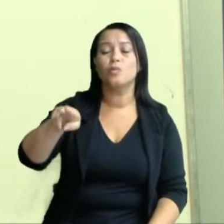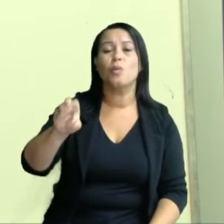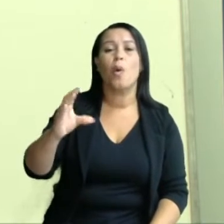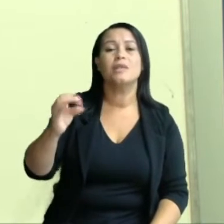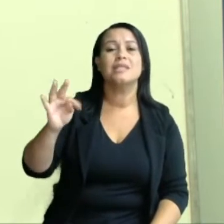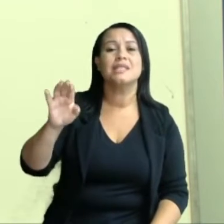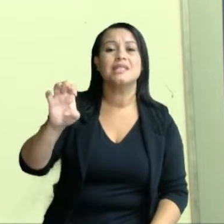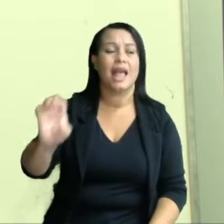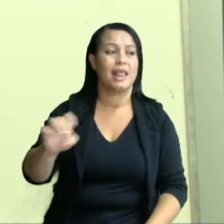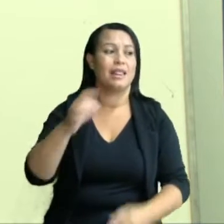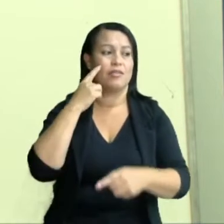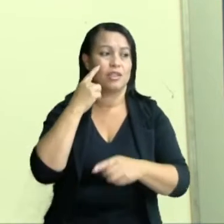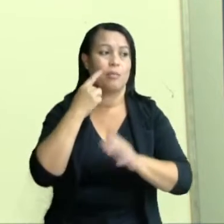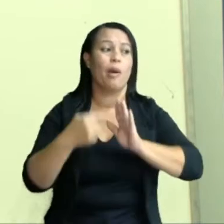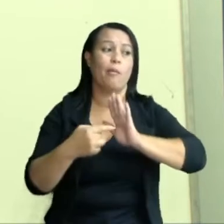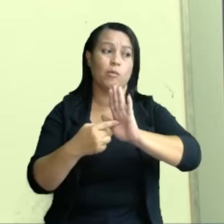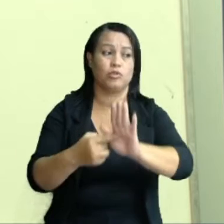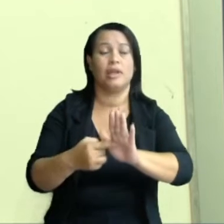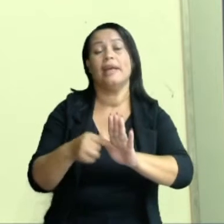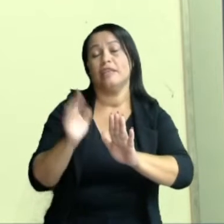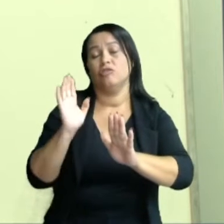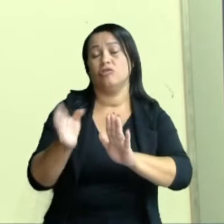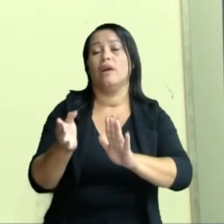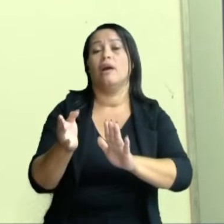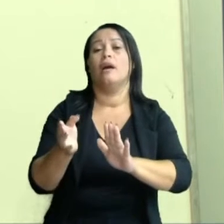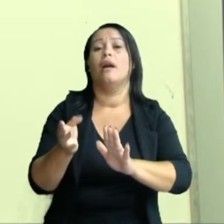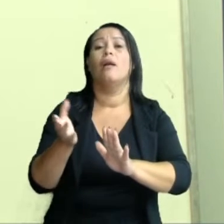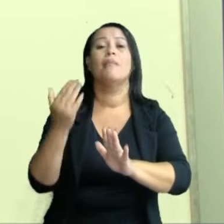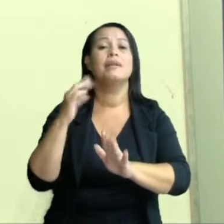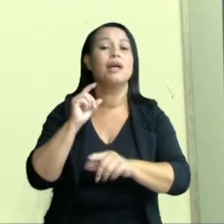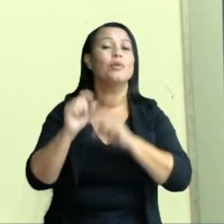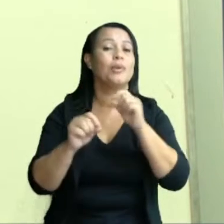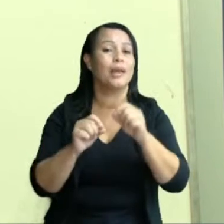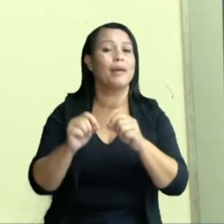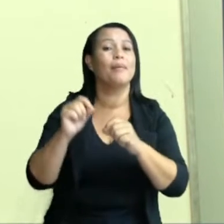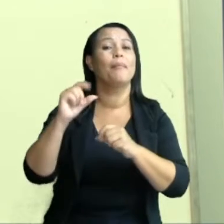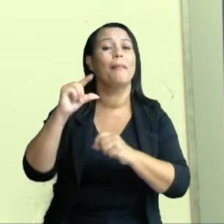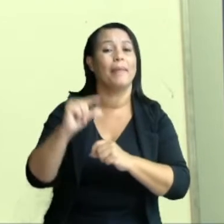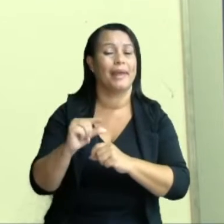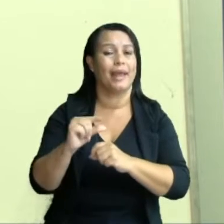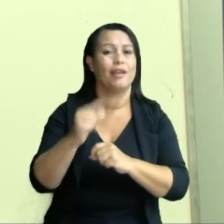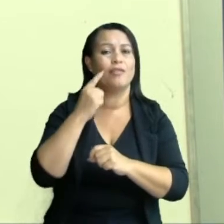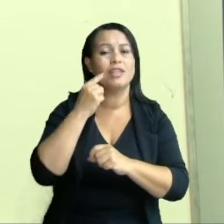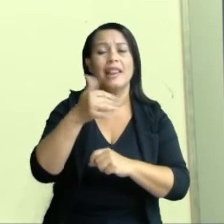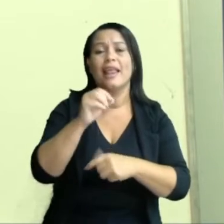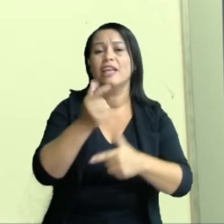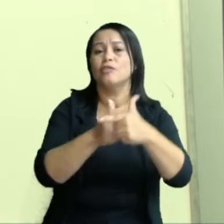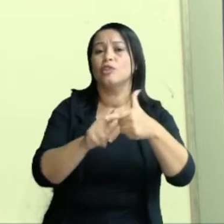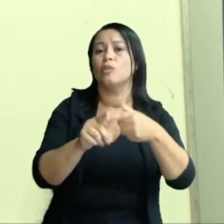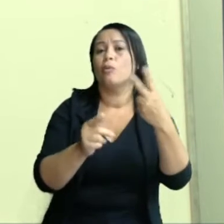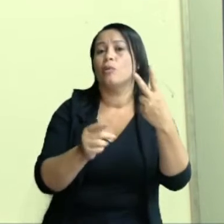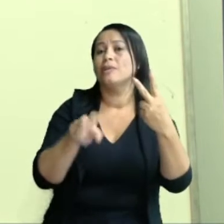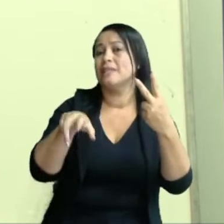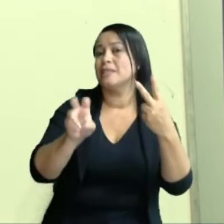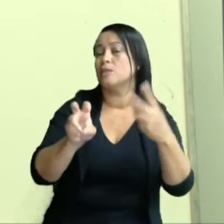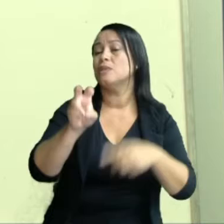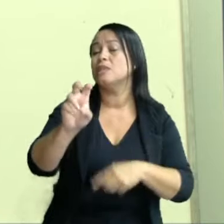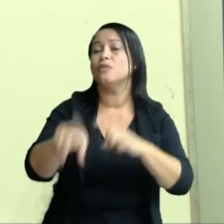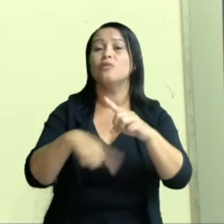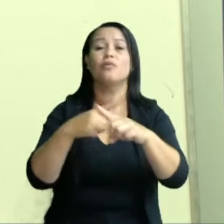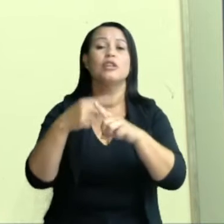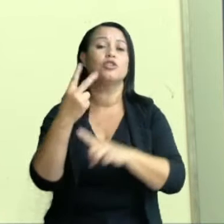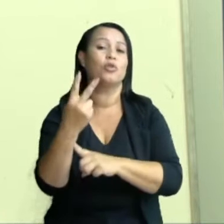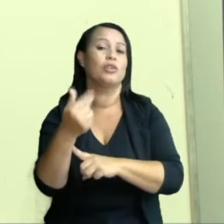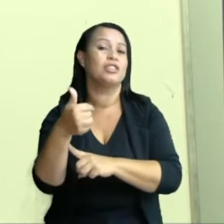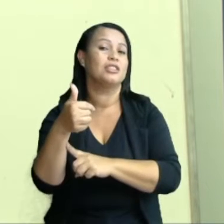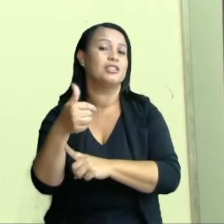quociente, para dedurar que esse número só foi pequeno. 10 dividido para 2 é 5. 5 vezes 2, 10.